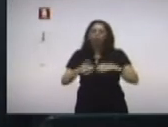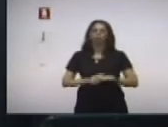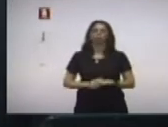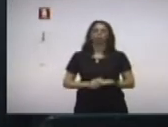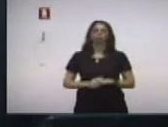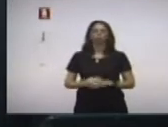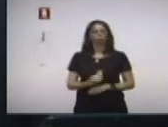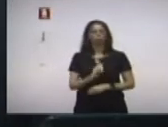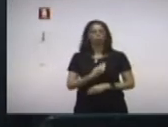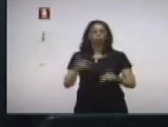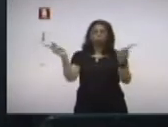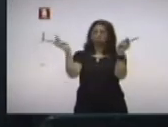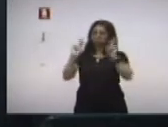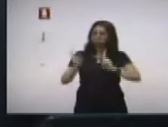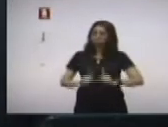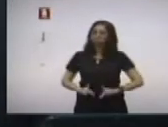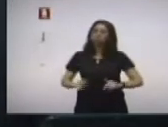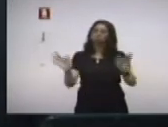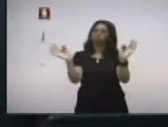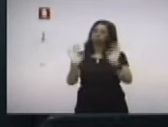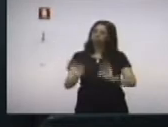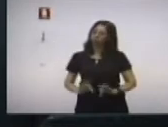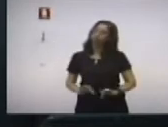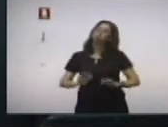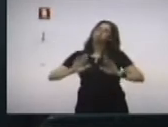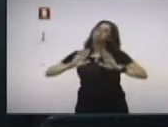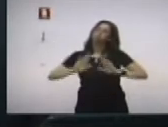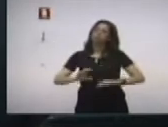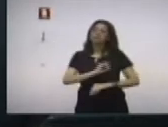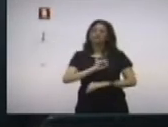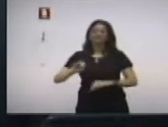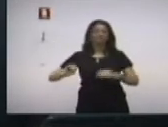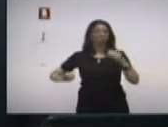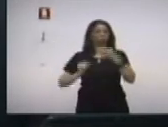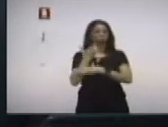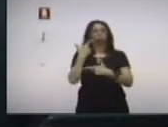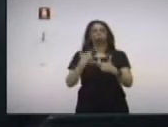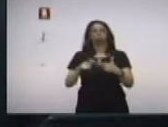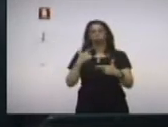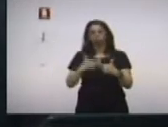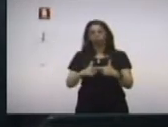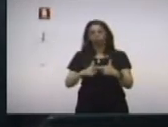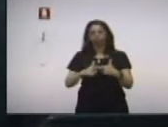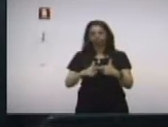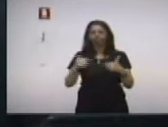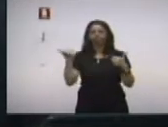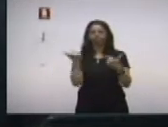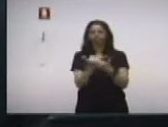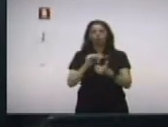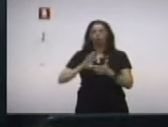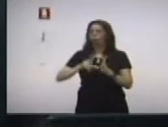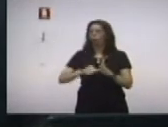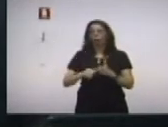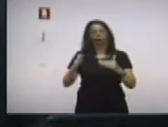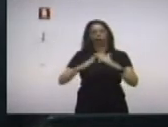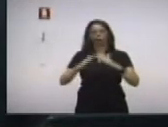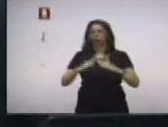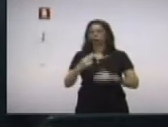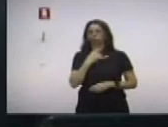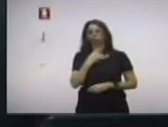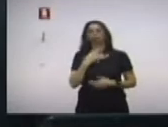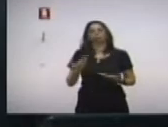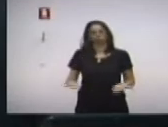paz e tranquilidade podem ser manchadas infelizmente por atos de ilegalidade